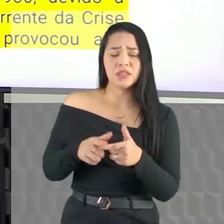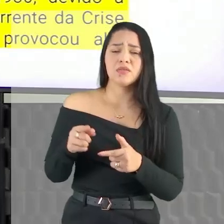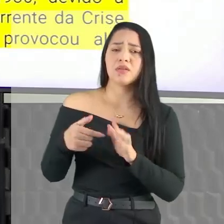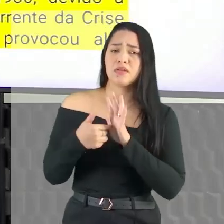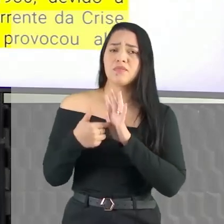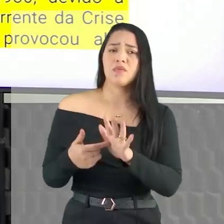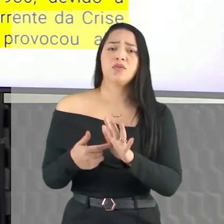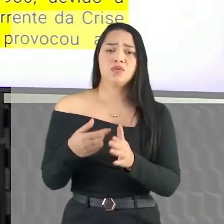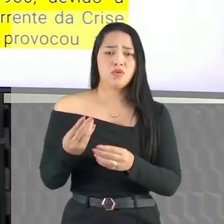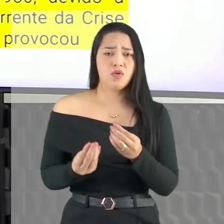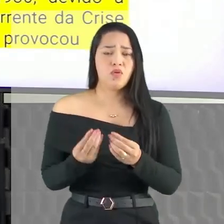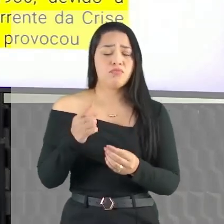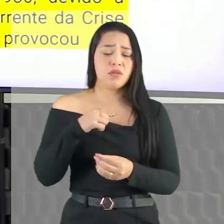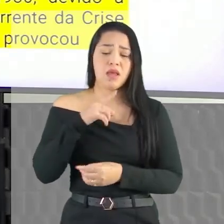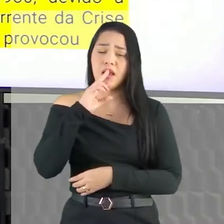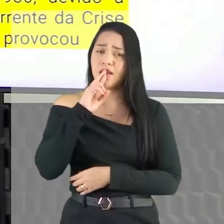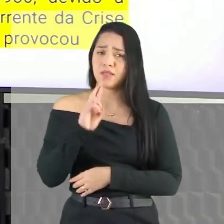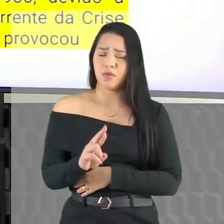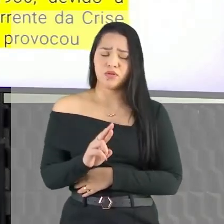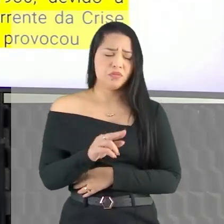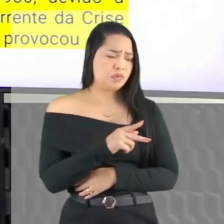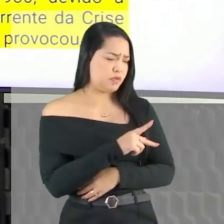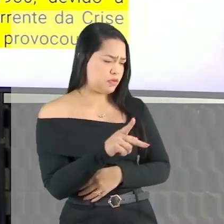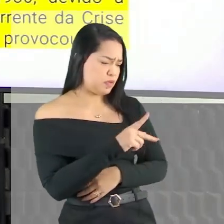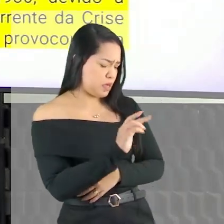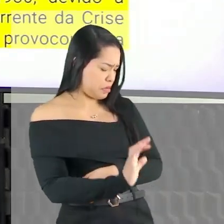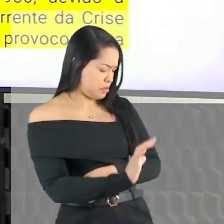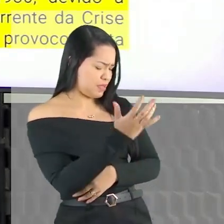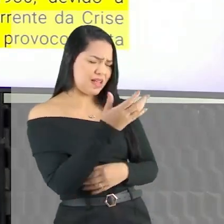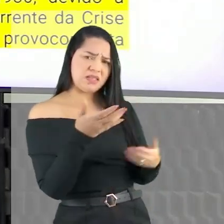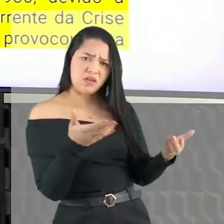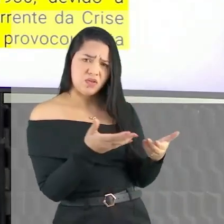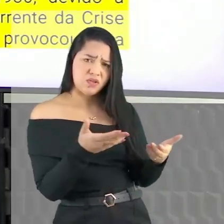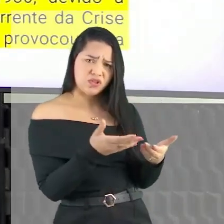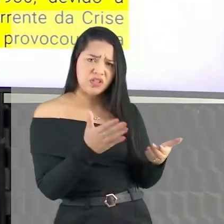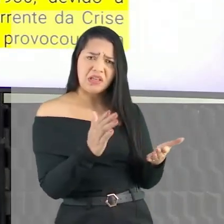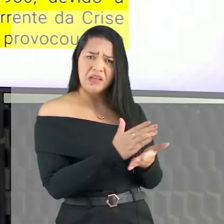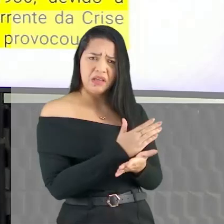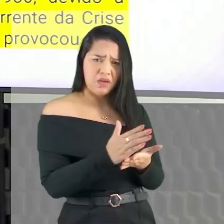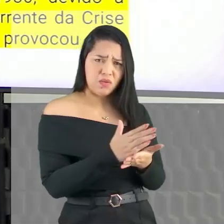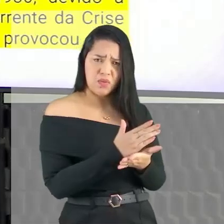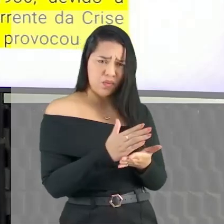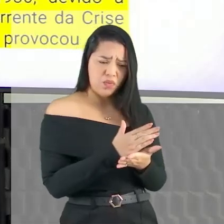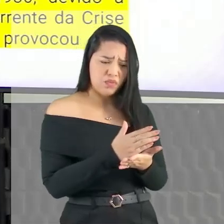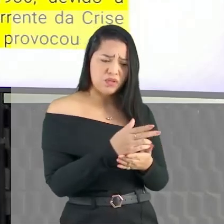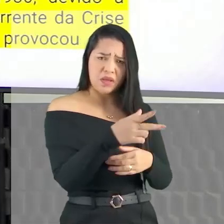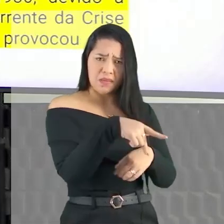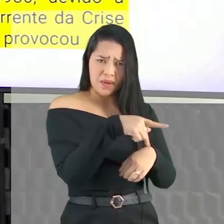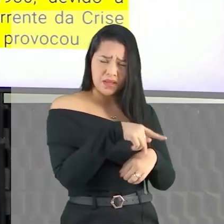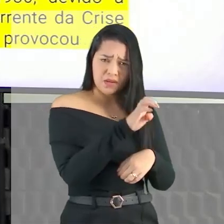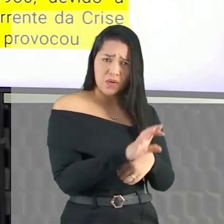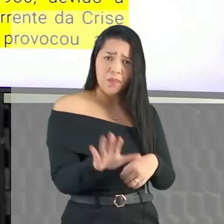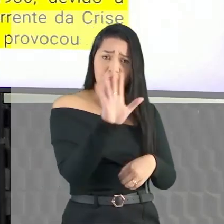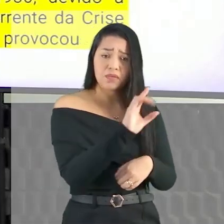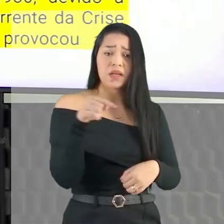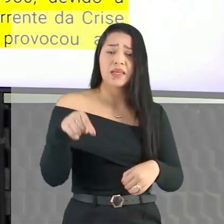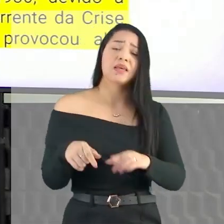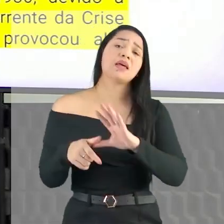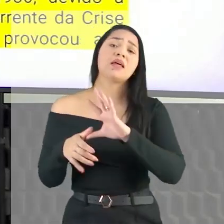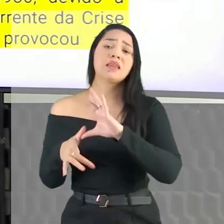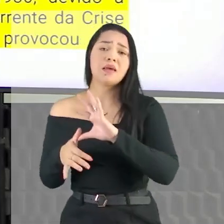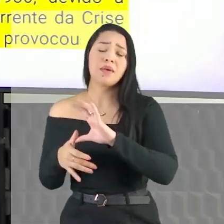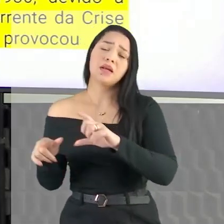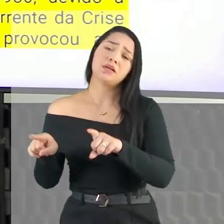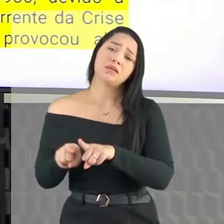se coloca enquanto a solução. Bom, professor, mas isso acontece ainda hoje, claro, em alguns, tanto os países europeus como aqui na América